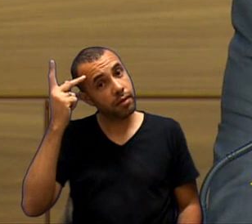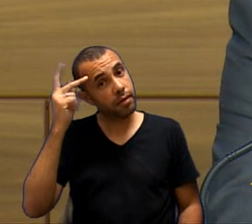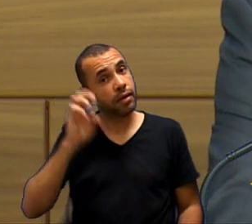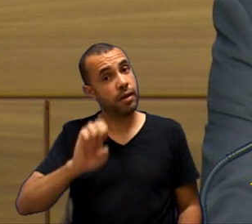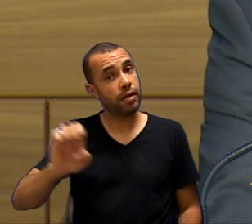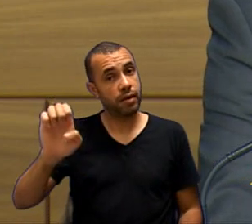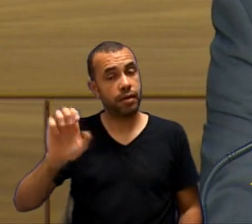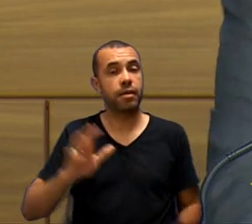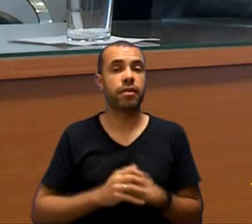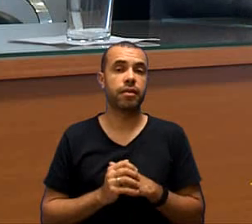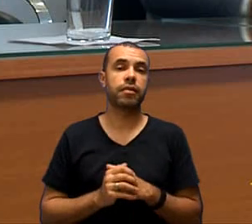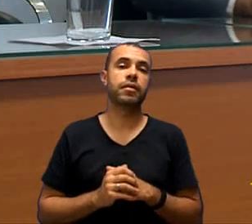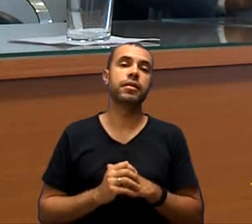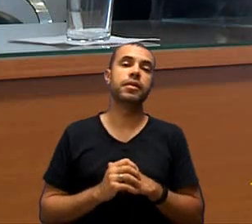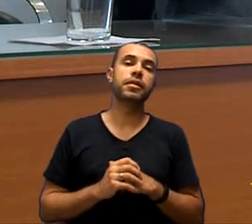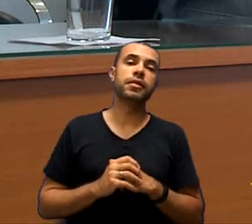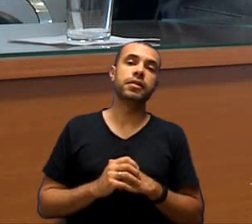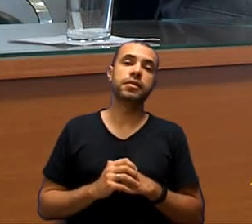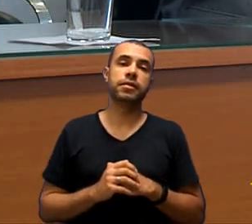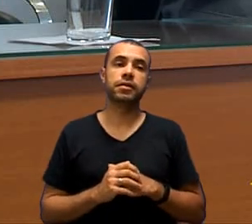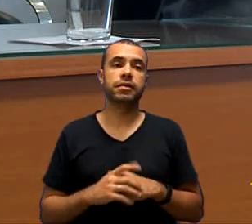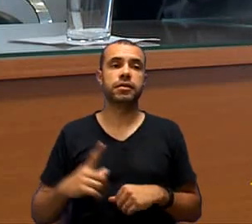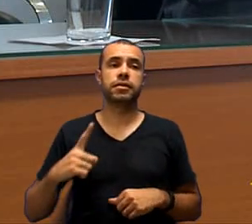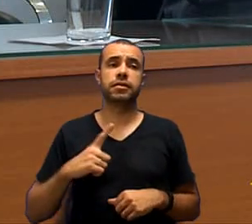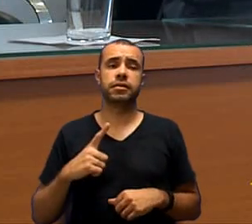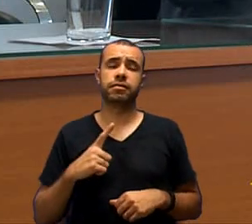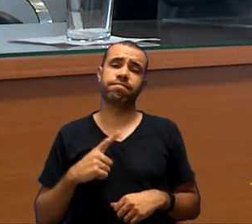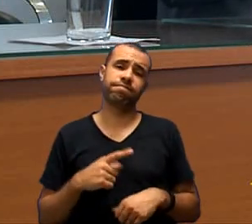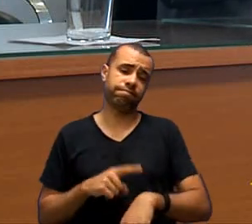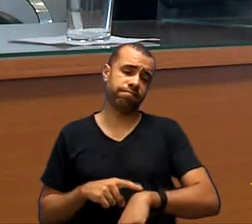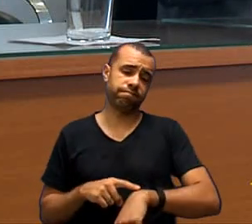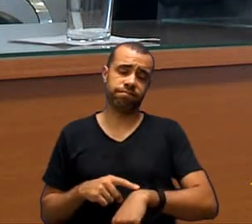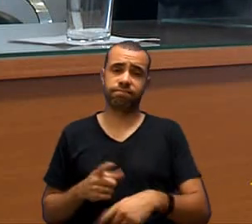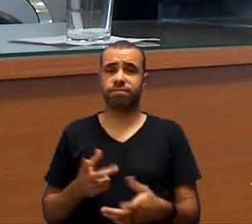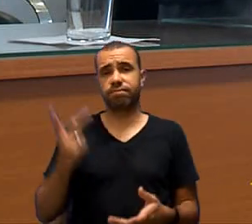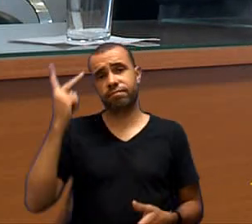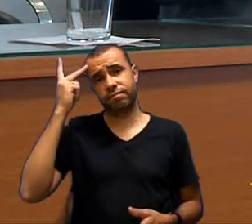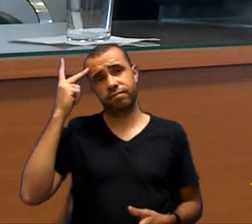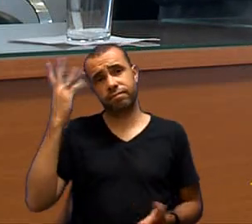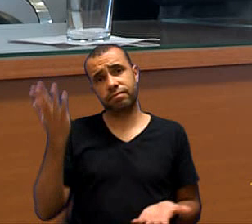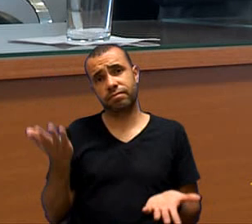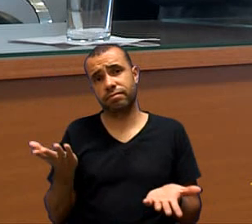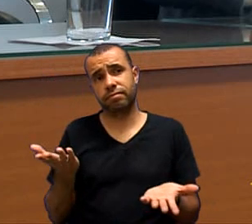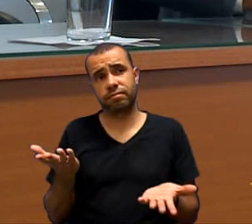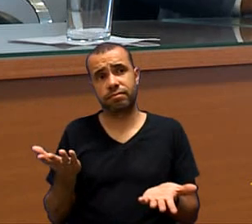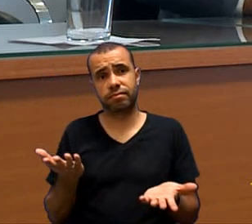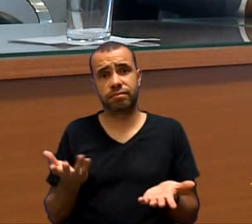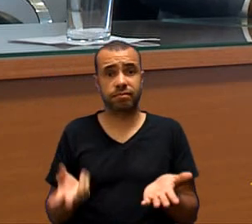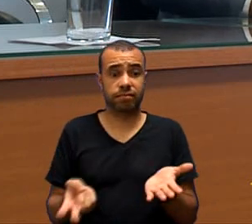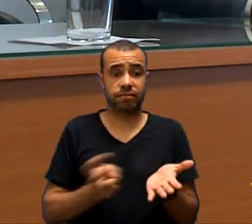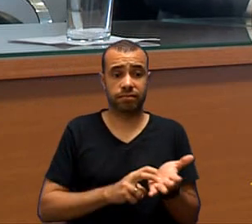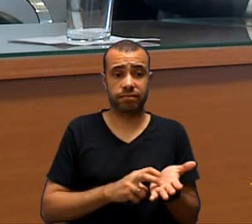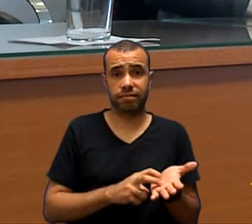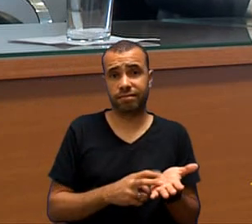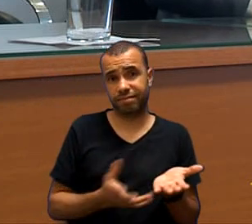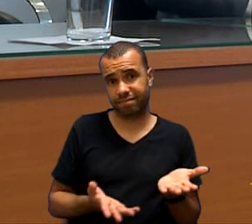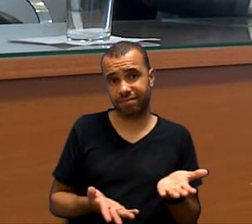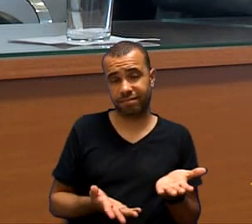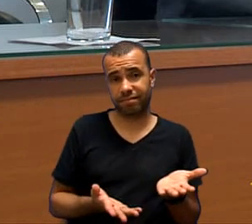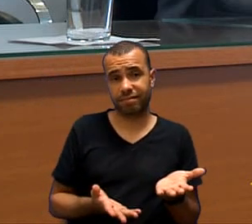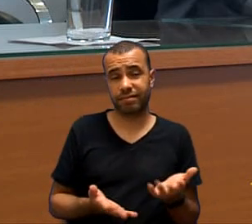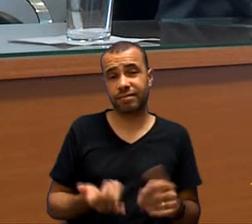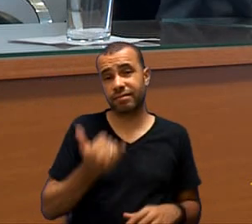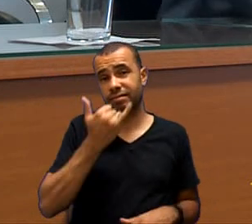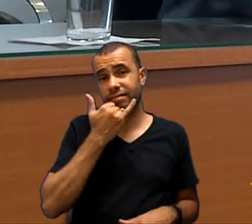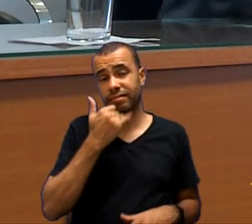Estado. É, vereadora, só me justificando, eu tenho um compromisso em São Paulo, ela estava agendada para o jantar, porque essa audiência pública era para ser de manhã. Uhum. Então, eu vou deixar a